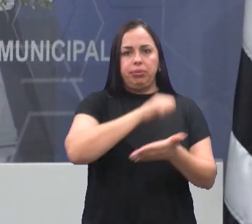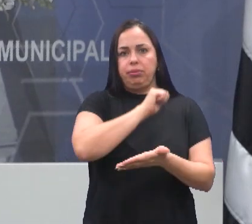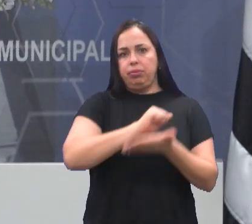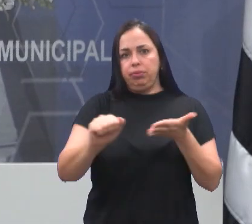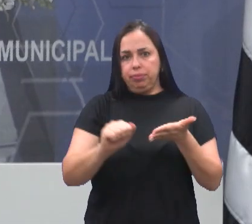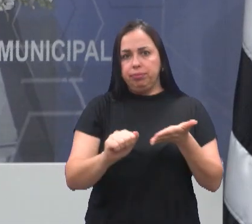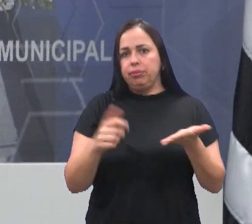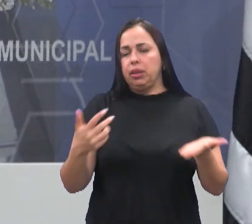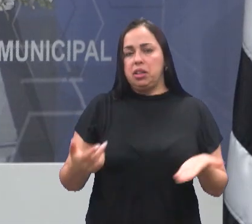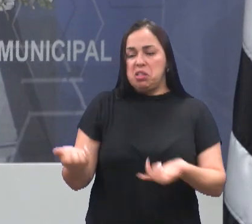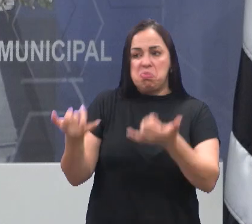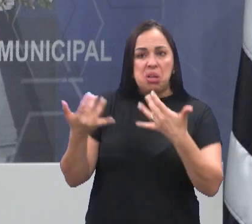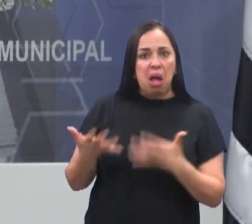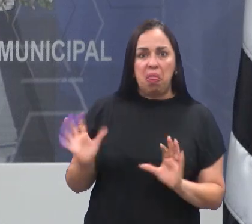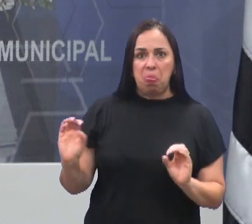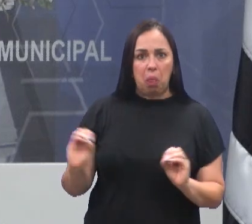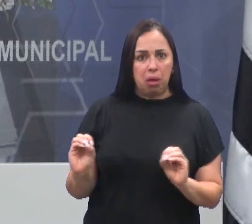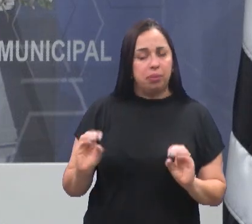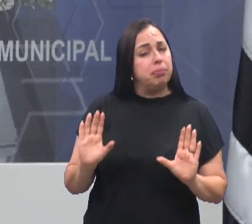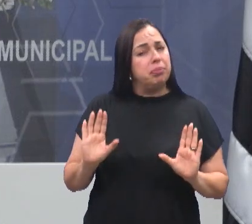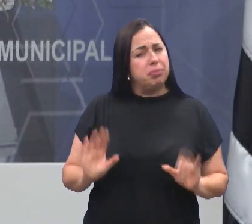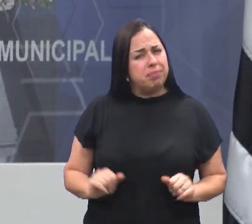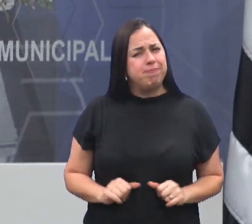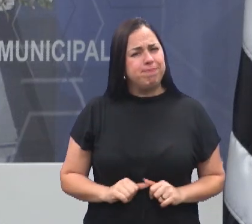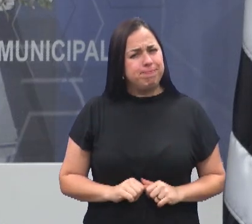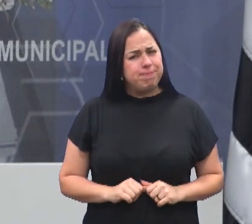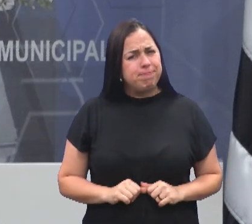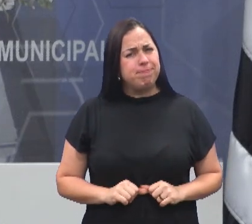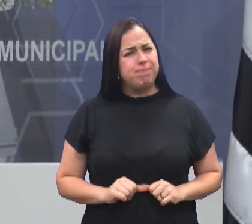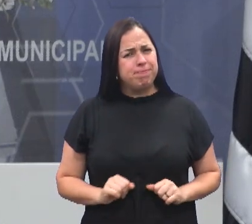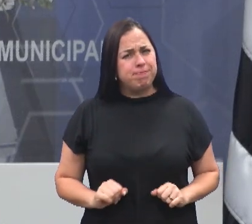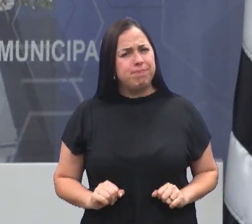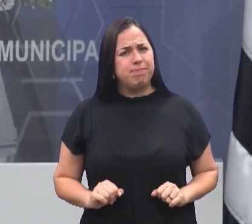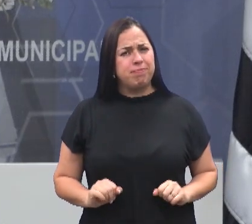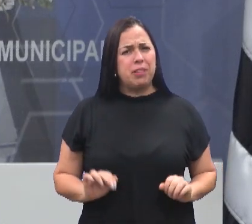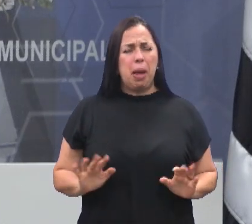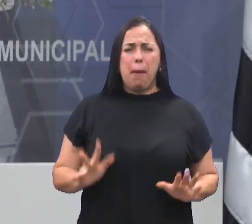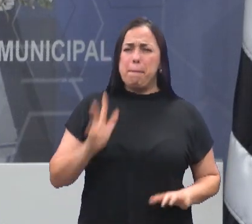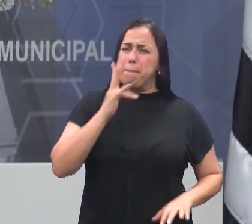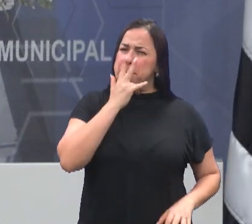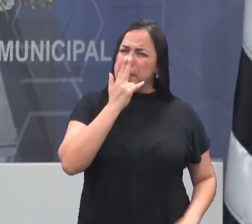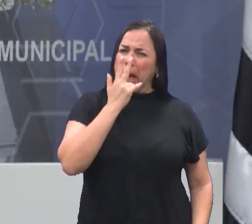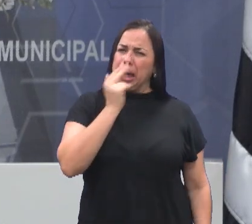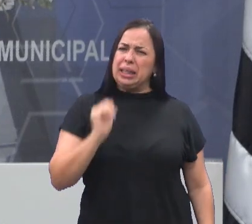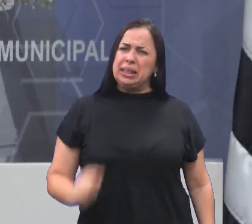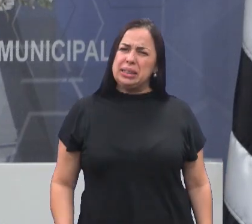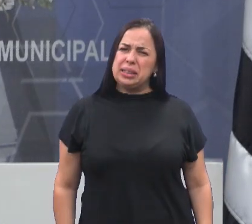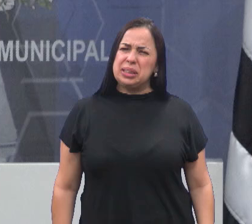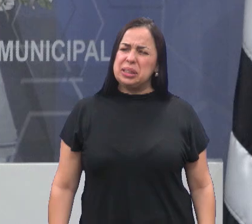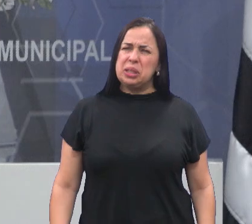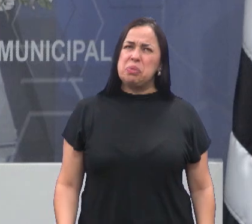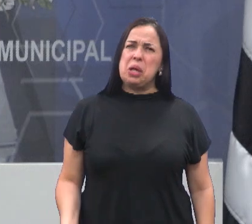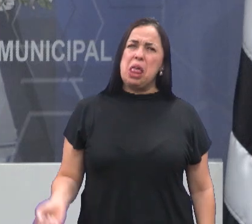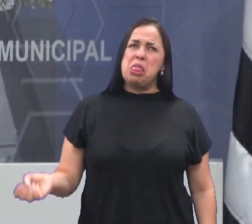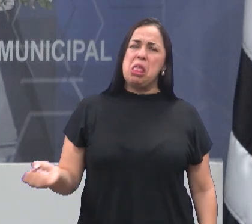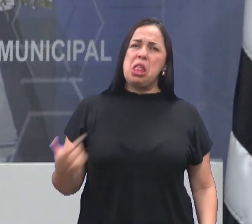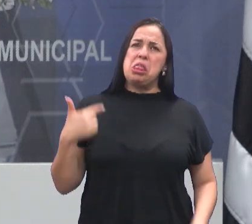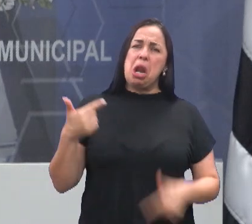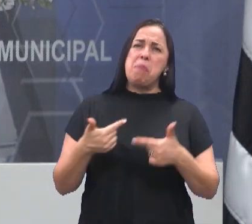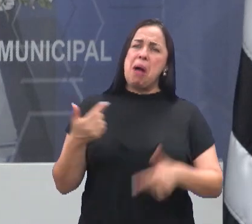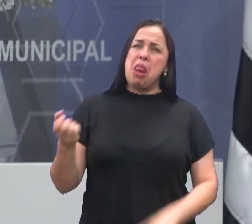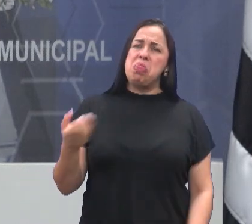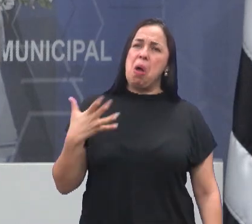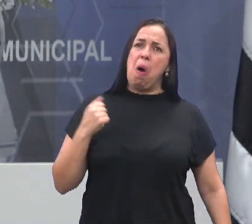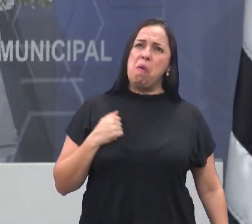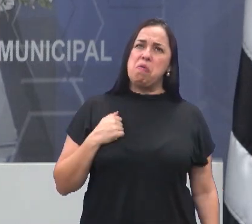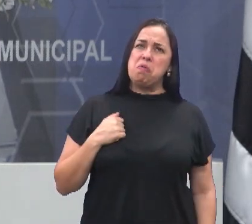esse veto, mas assim, é algo que parece também que não quer criar trabalho novo, né, para a secretaria,